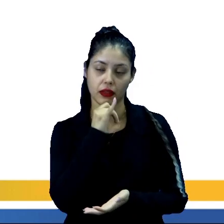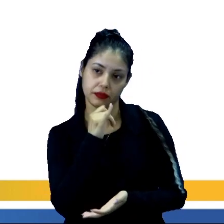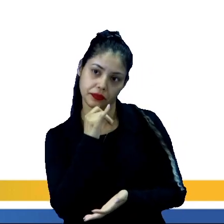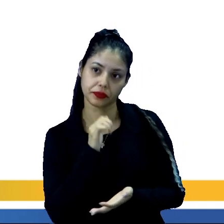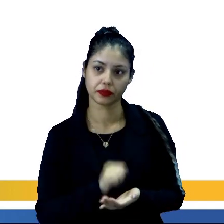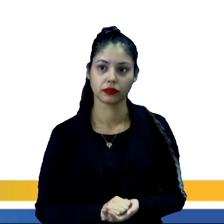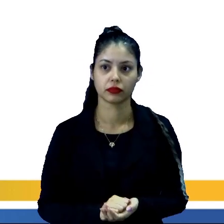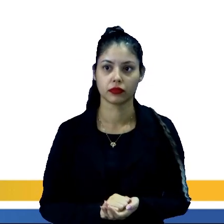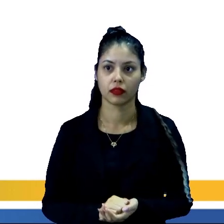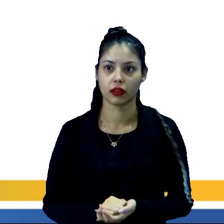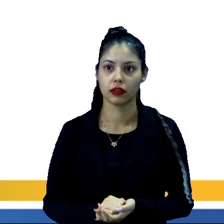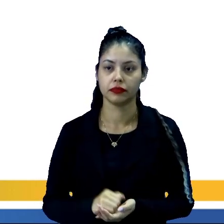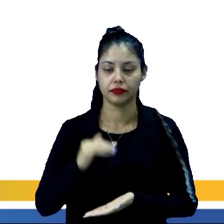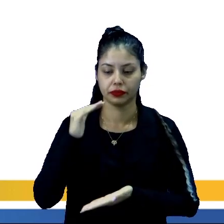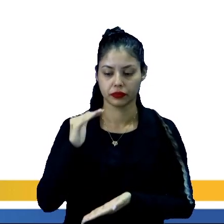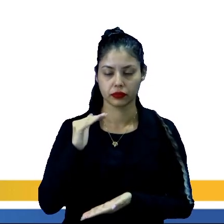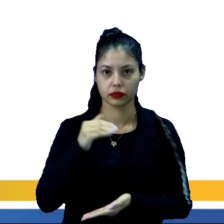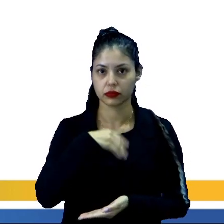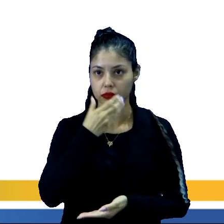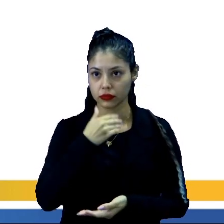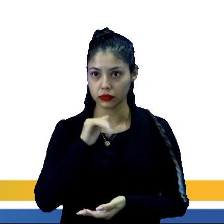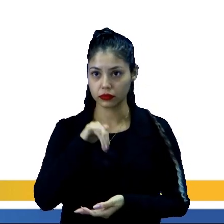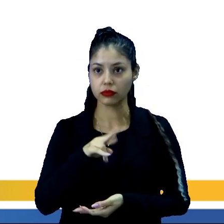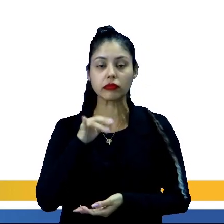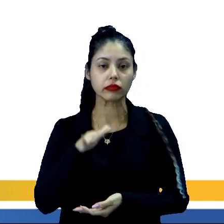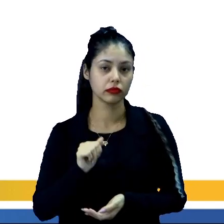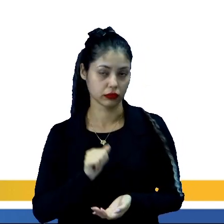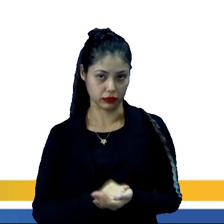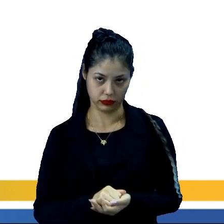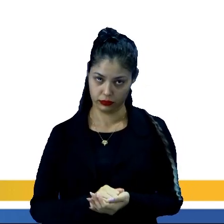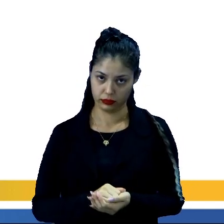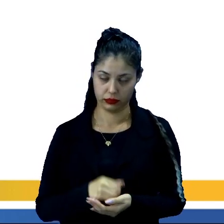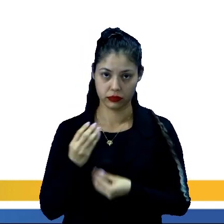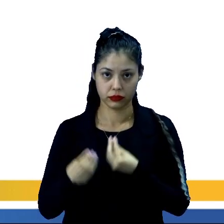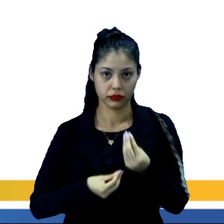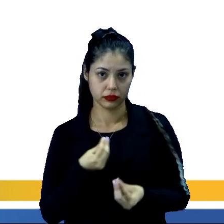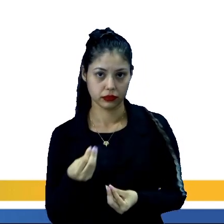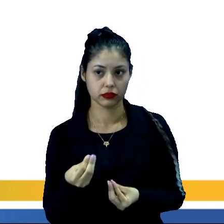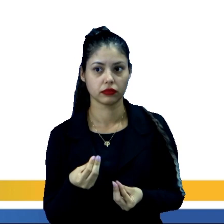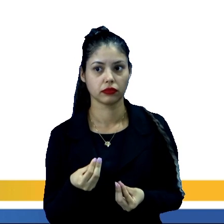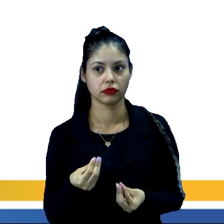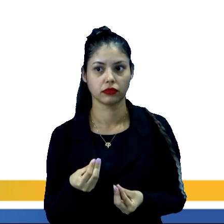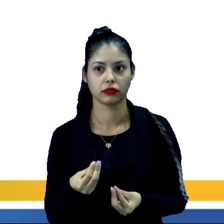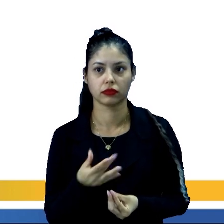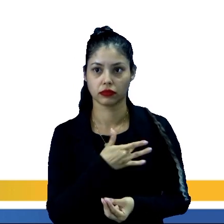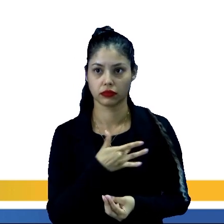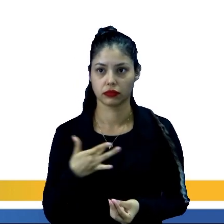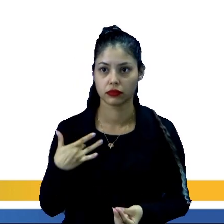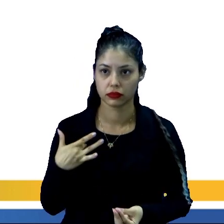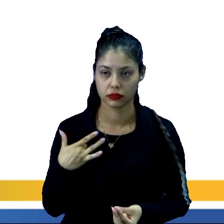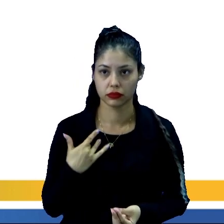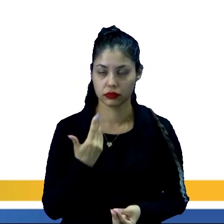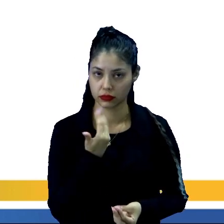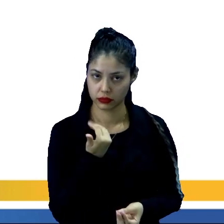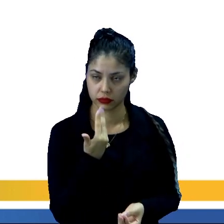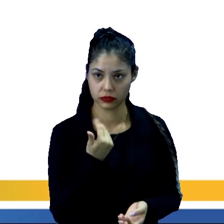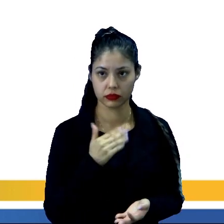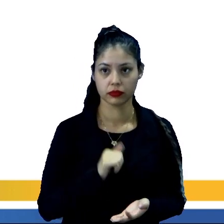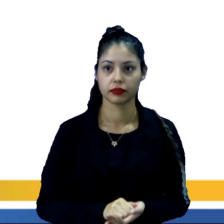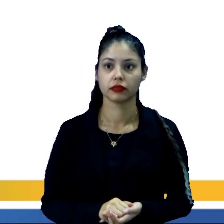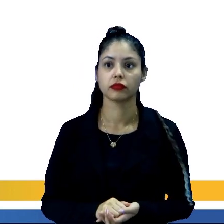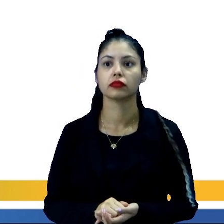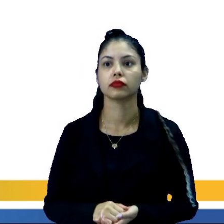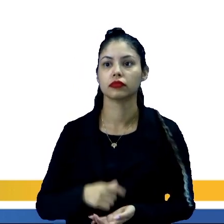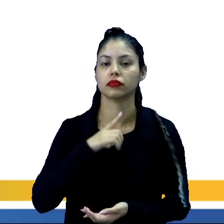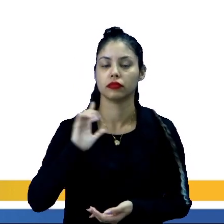A gente tem ali um abacaxi, ele é in natura, né? Então é um meio mais saudável de ingerir o